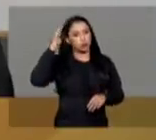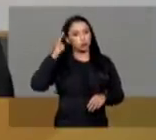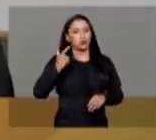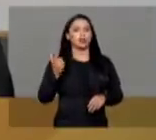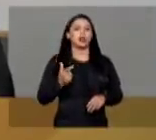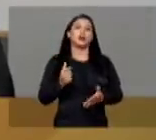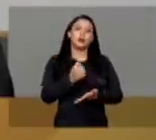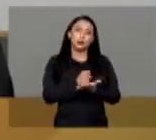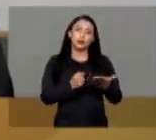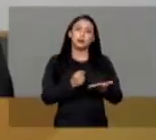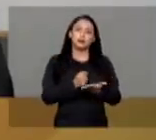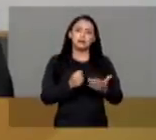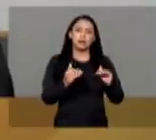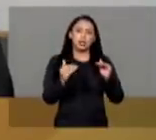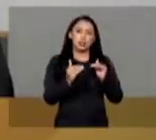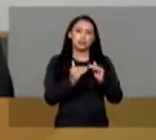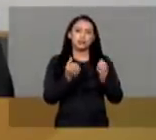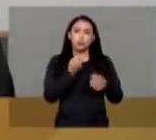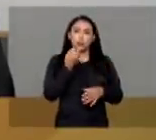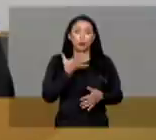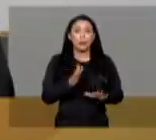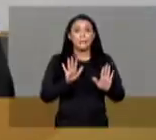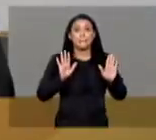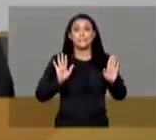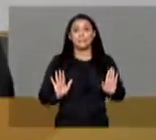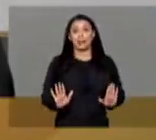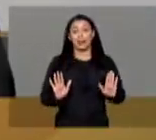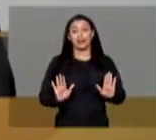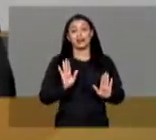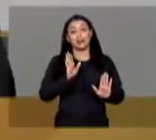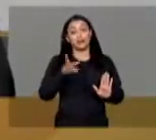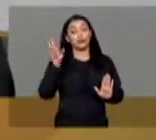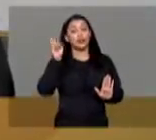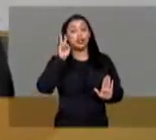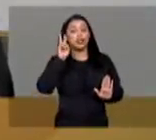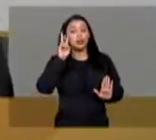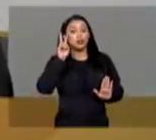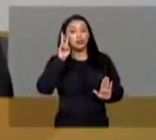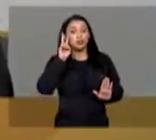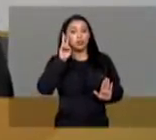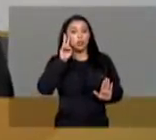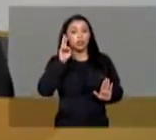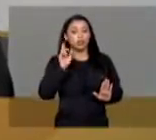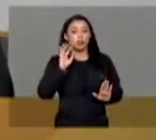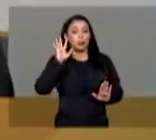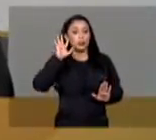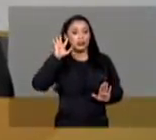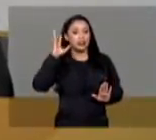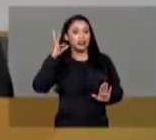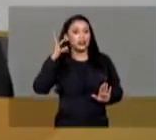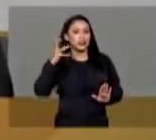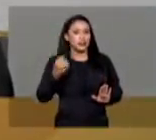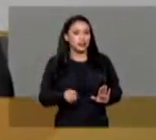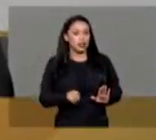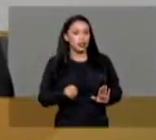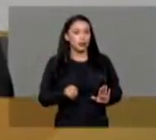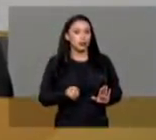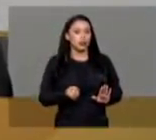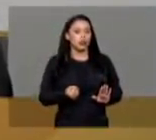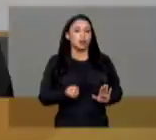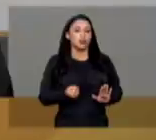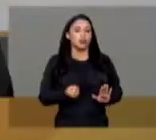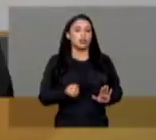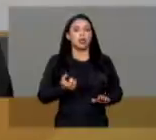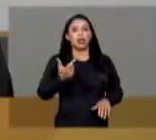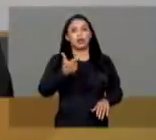raciocínio muito linear, muito aprofundado. Entretanto, como aqui já foi lembrado, esta não é uma decisão que fica isenta